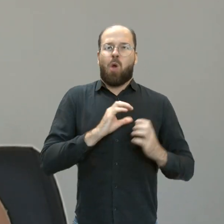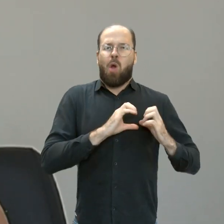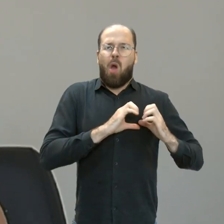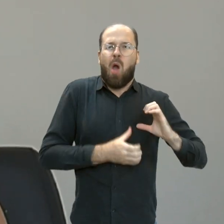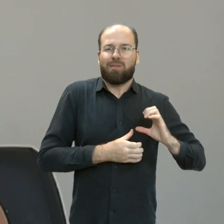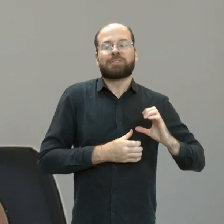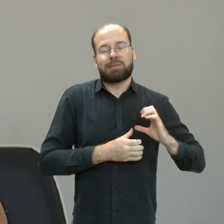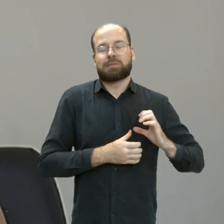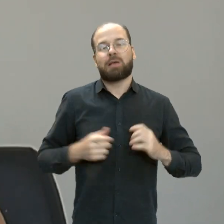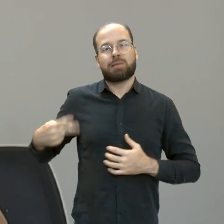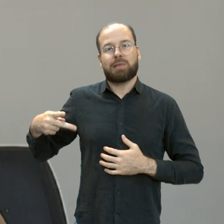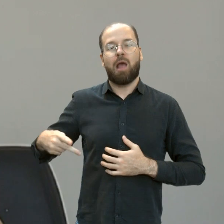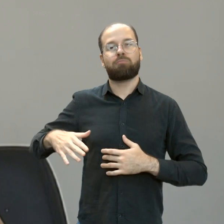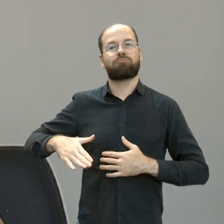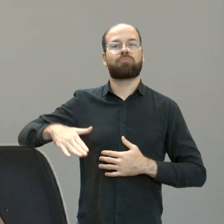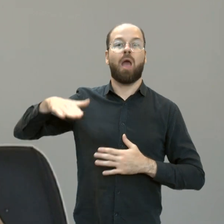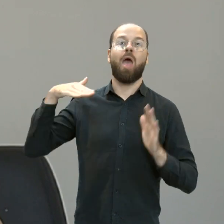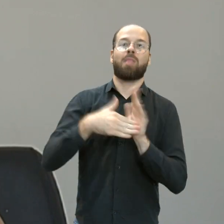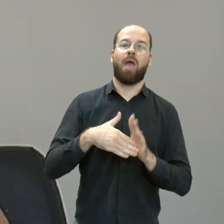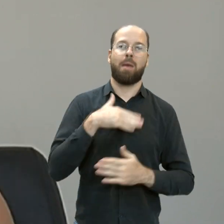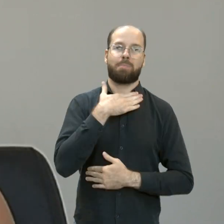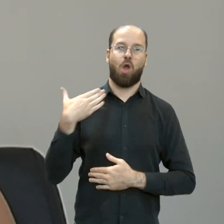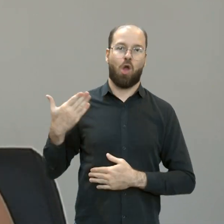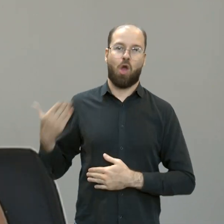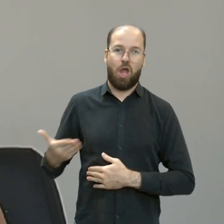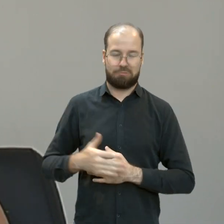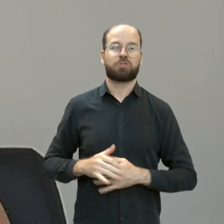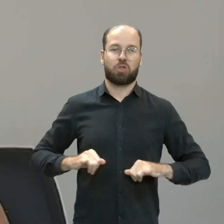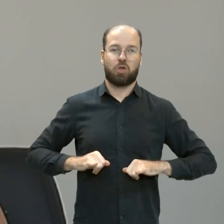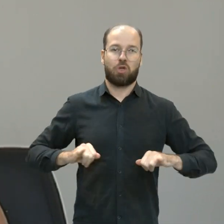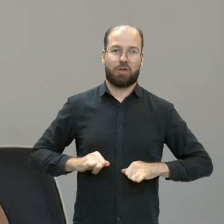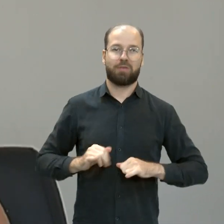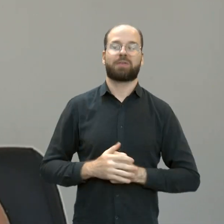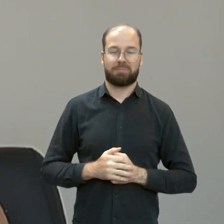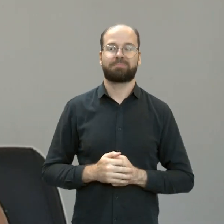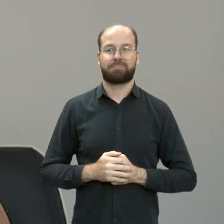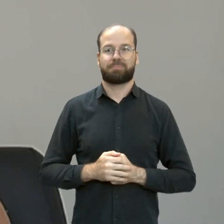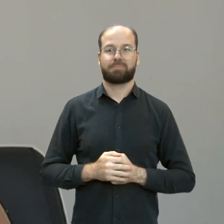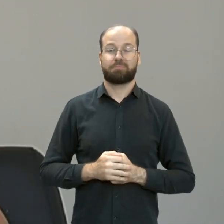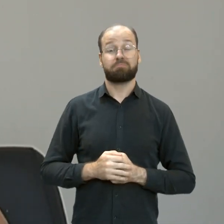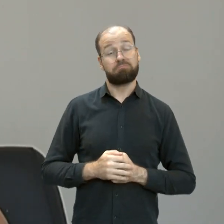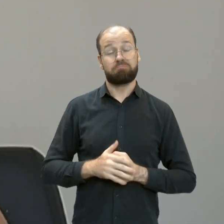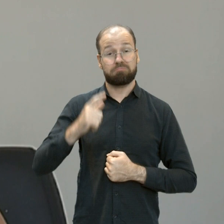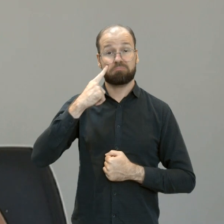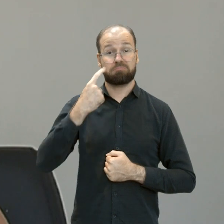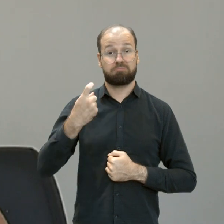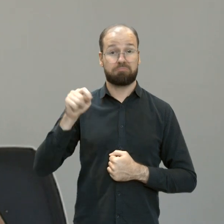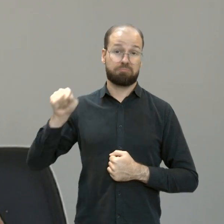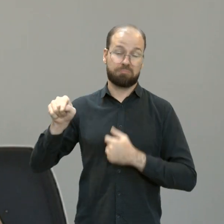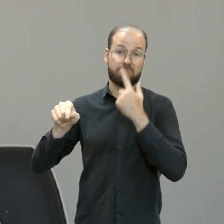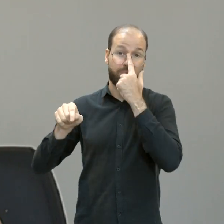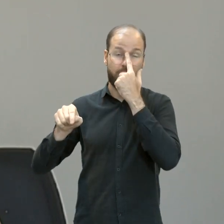moça, né, até o seu leito de morte, né? É muito curioso isso, como